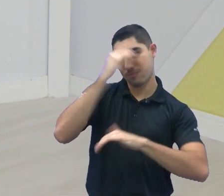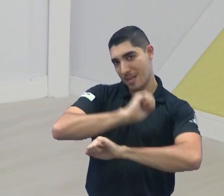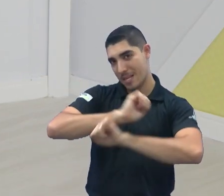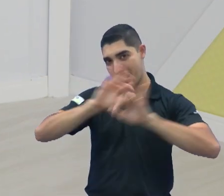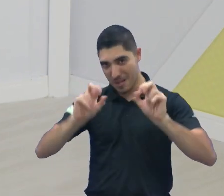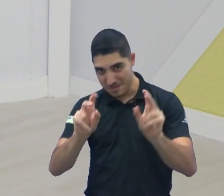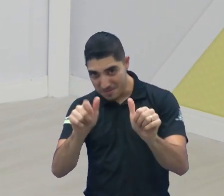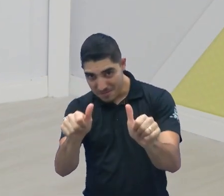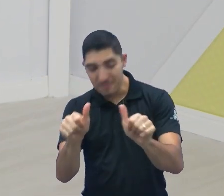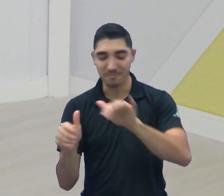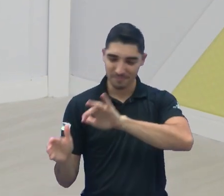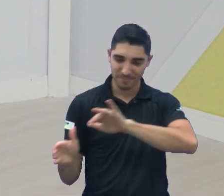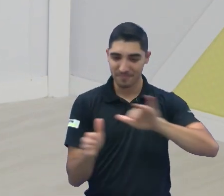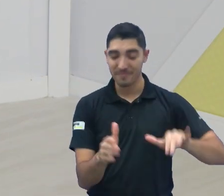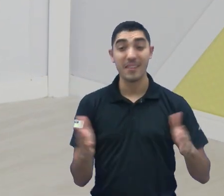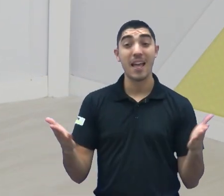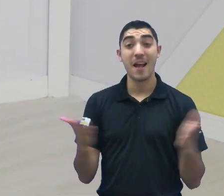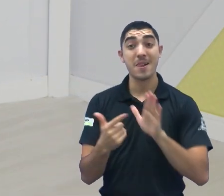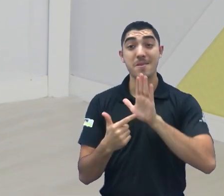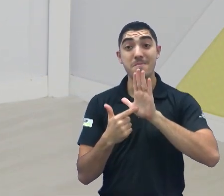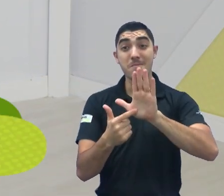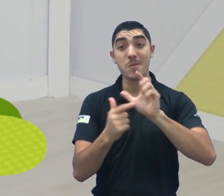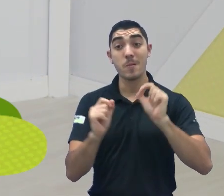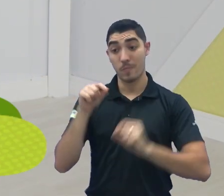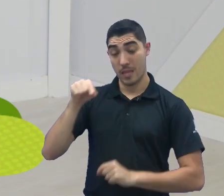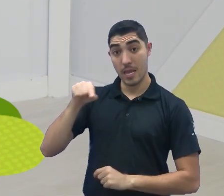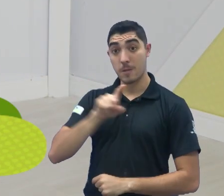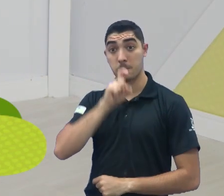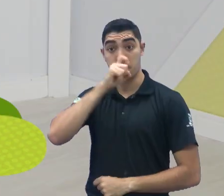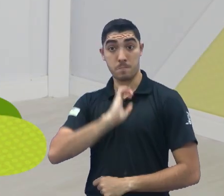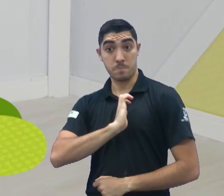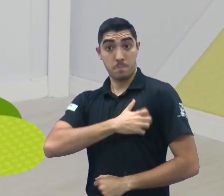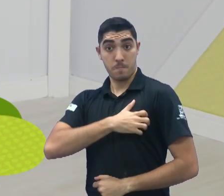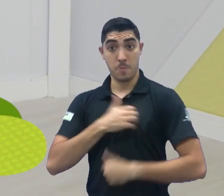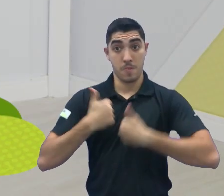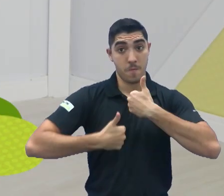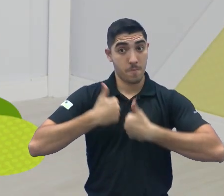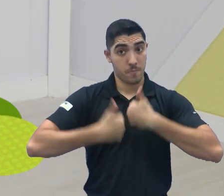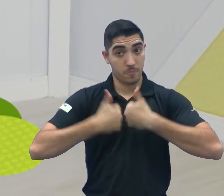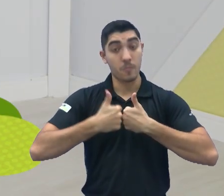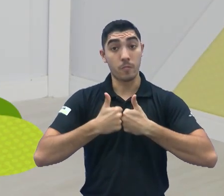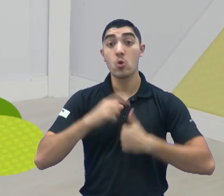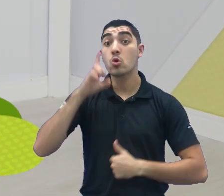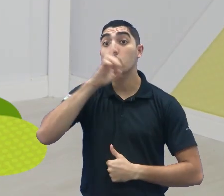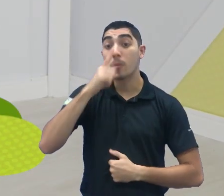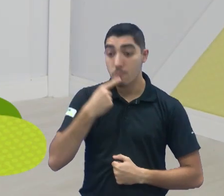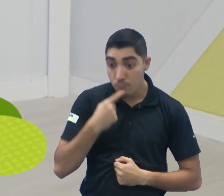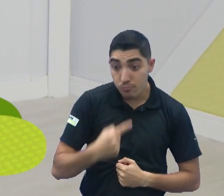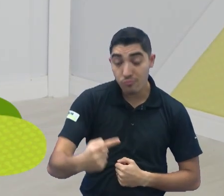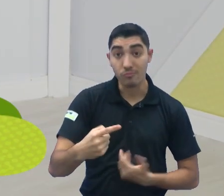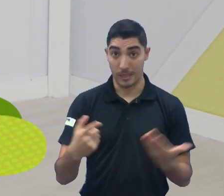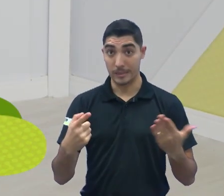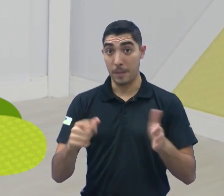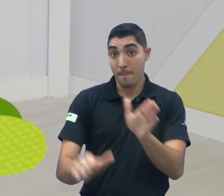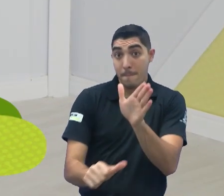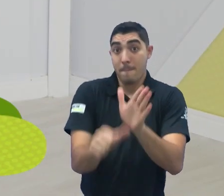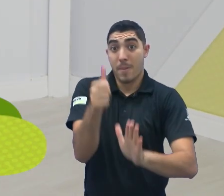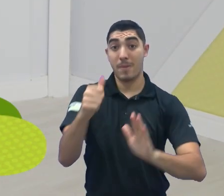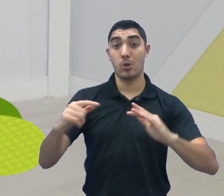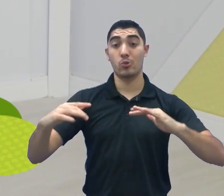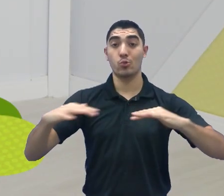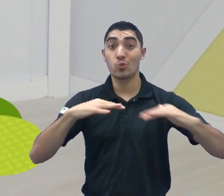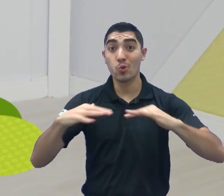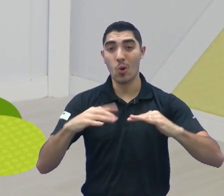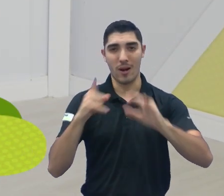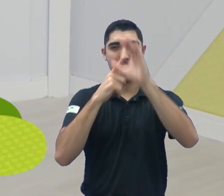gente começa o Hora de hoje falando do São José Esporte Clube, que no domingo fará sua estreia na Série A2. O João foi